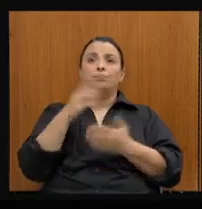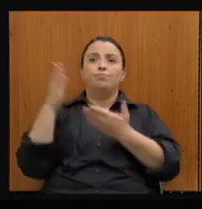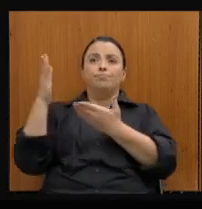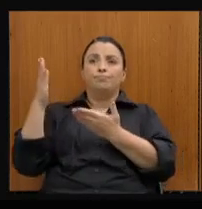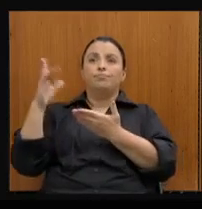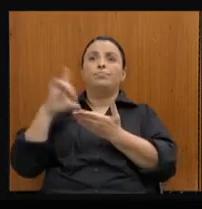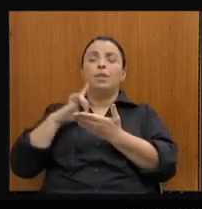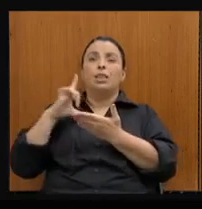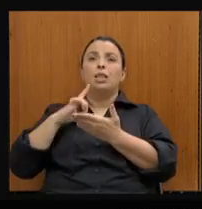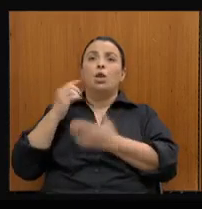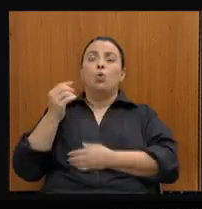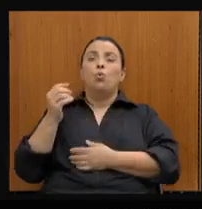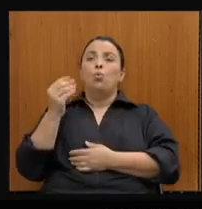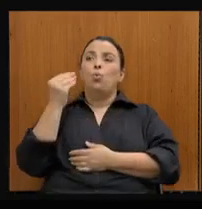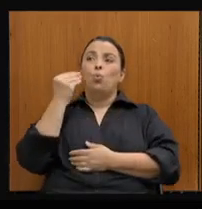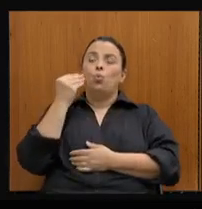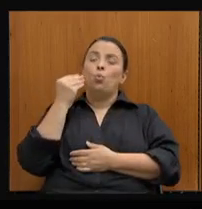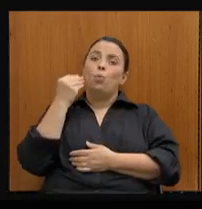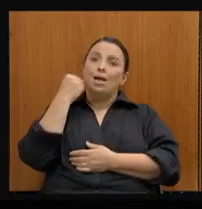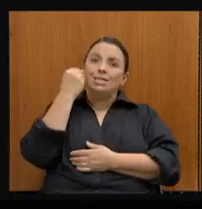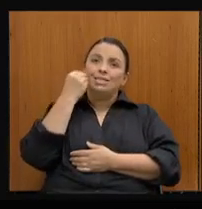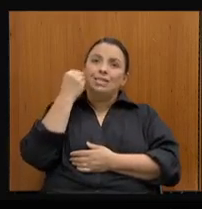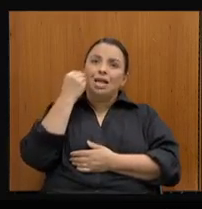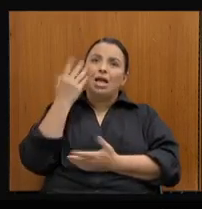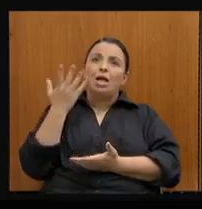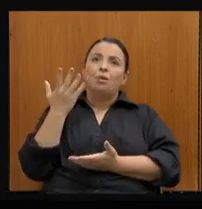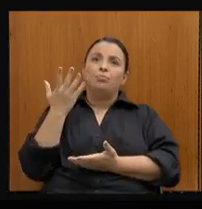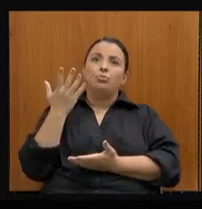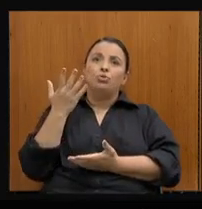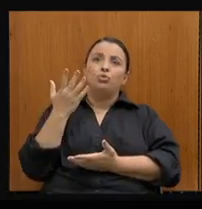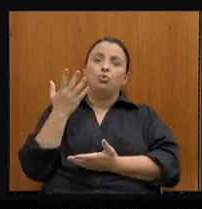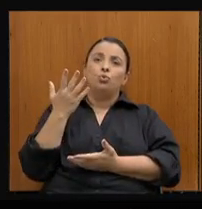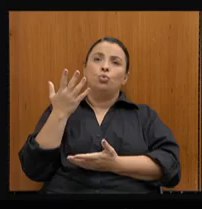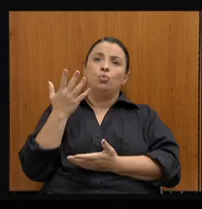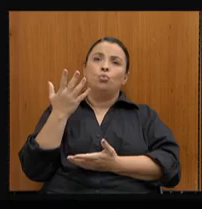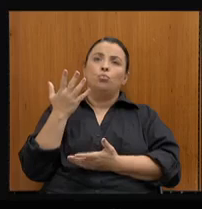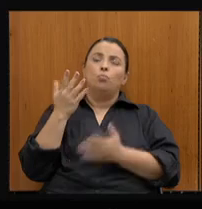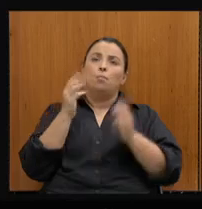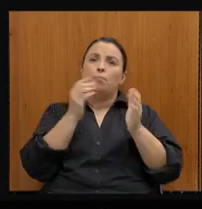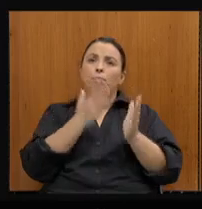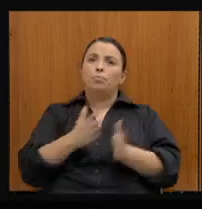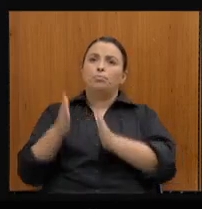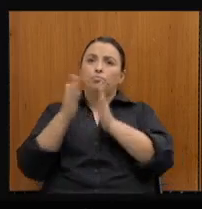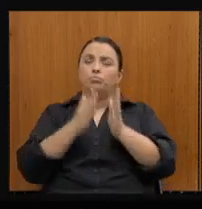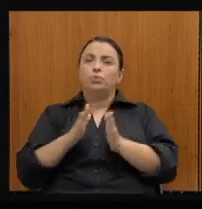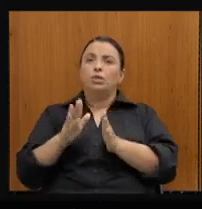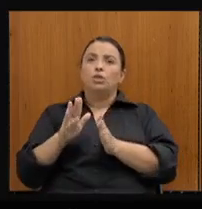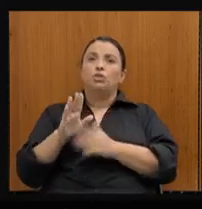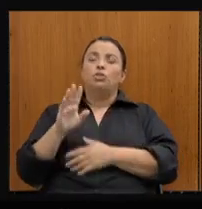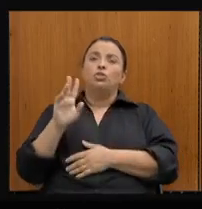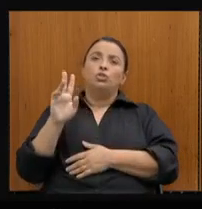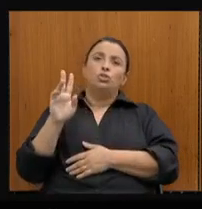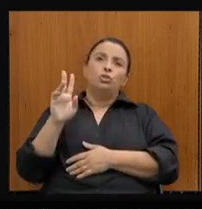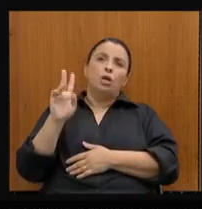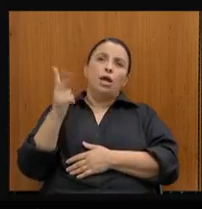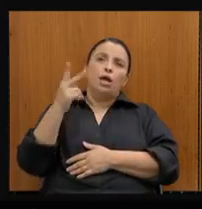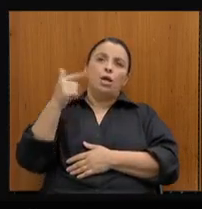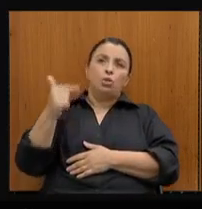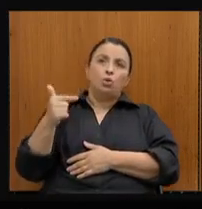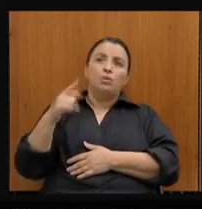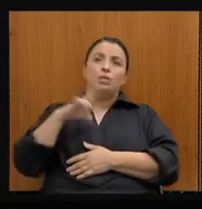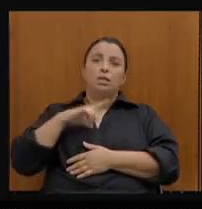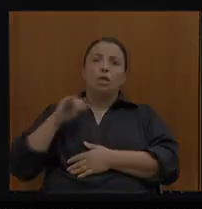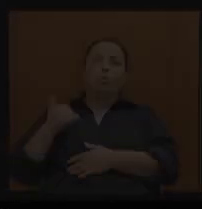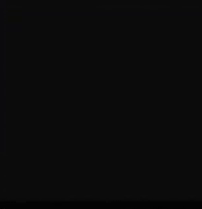uma um exemplo de uma aplicação de um gerador de hidrogênio nesse container onde você tem uma energia